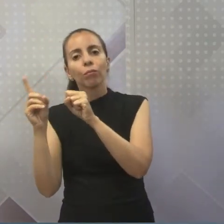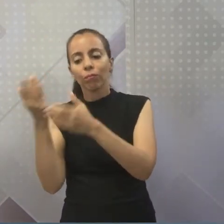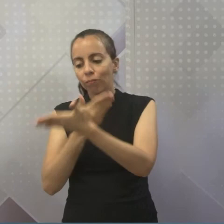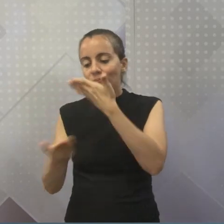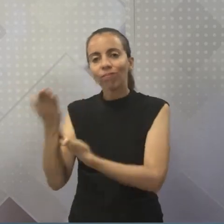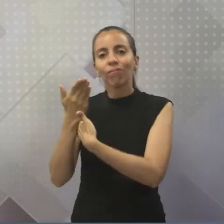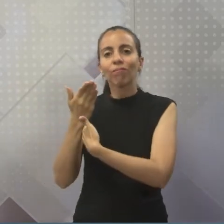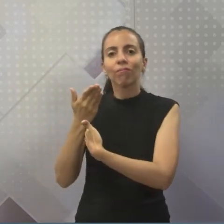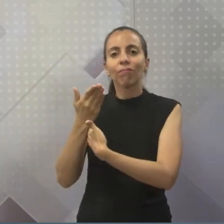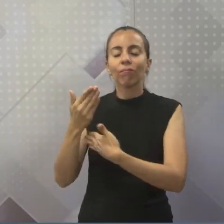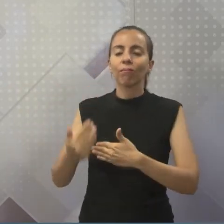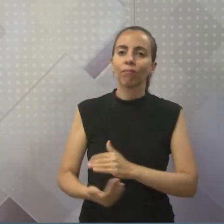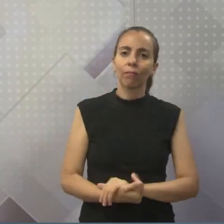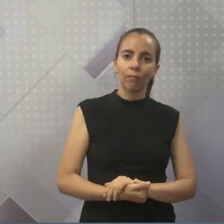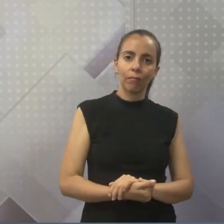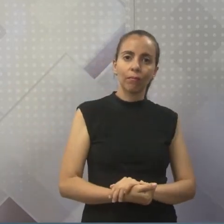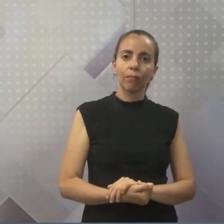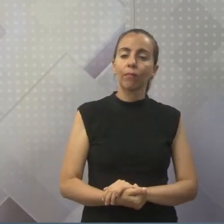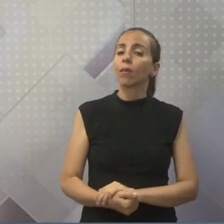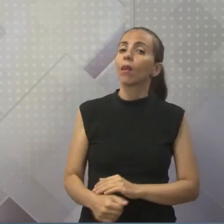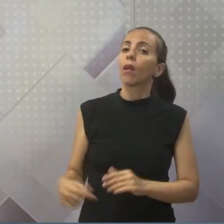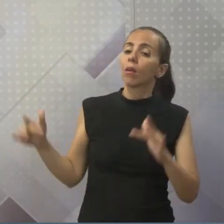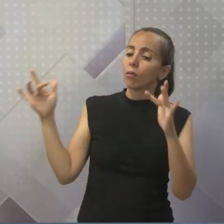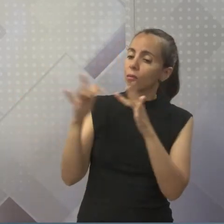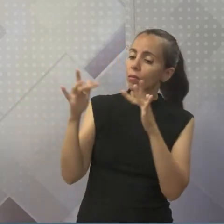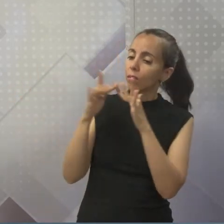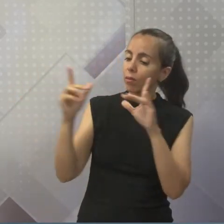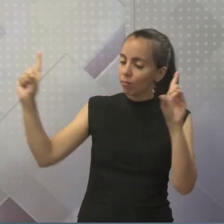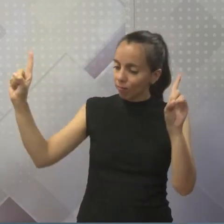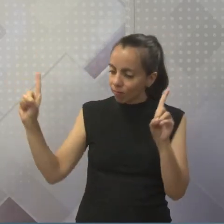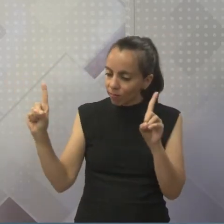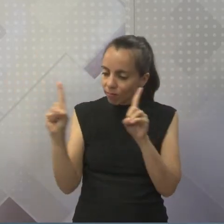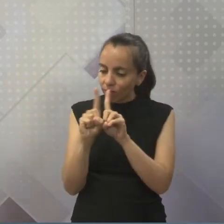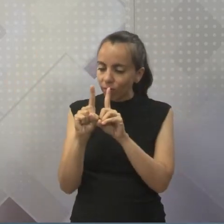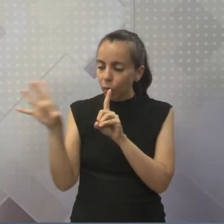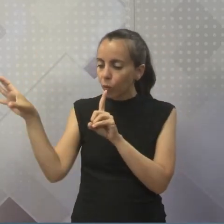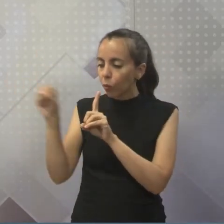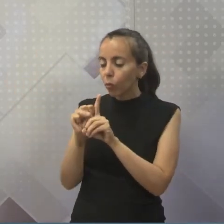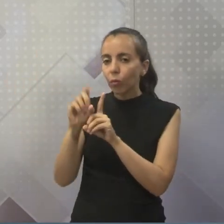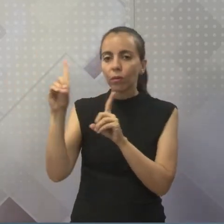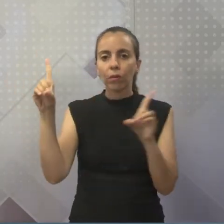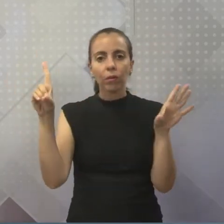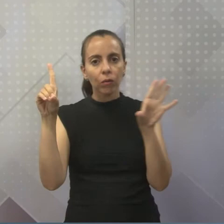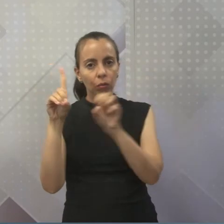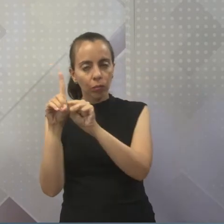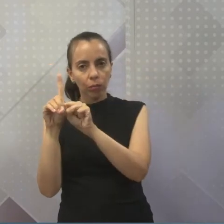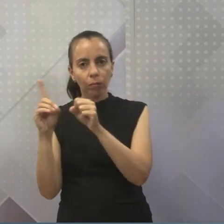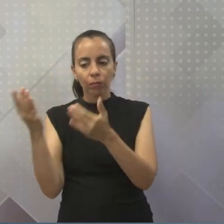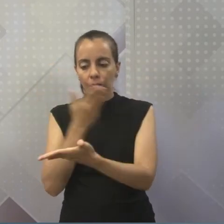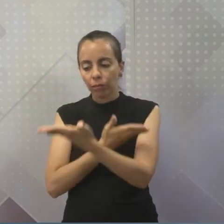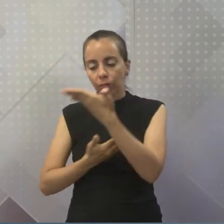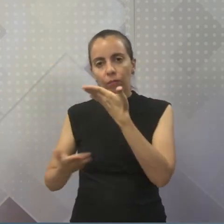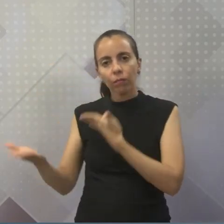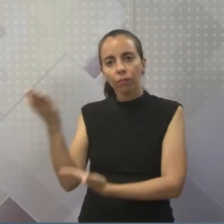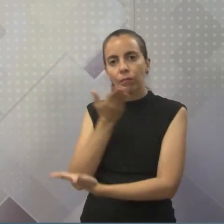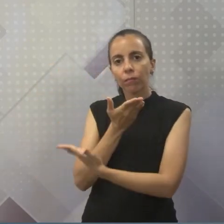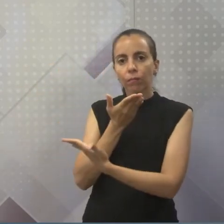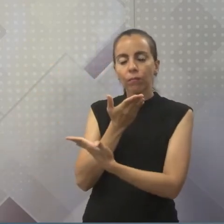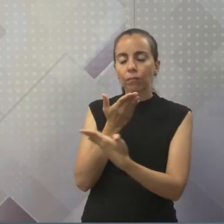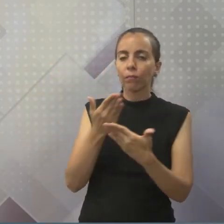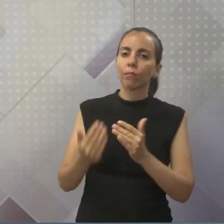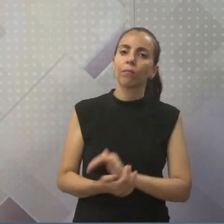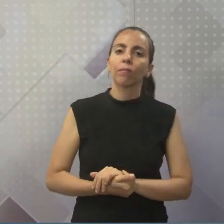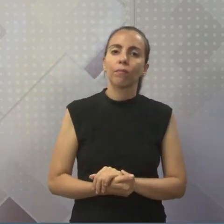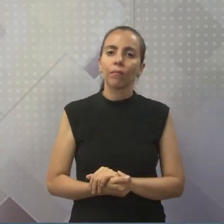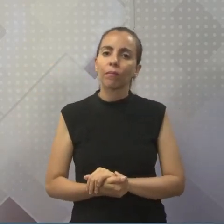Simples assim. Isso seria contágio direto, né? Que é passar o agente